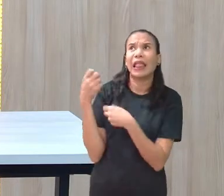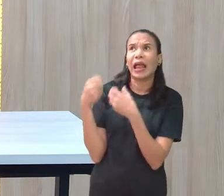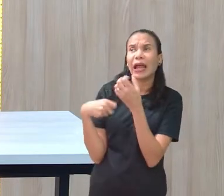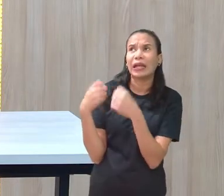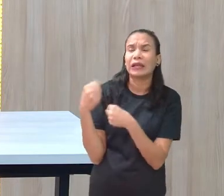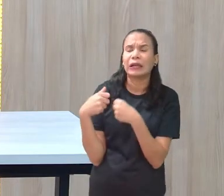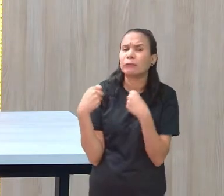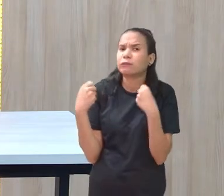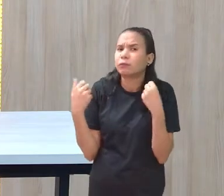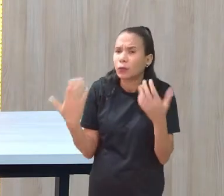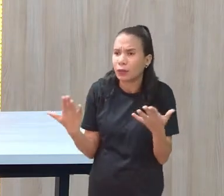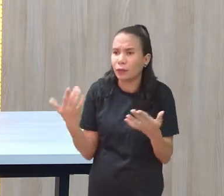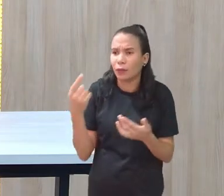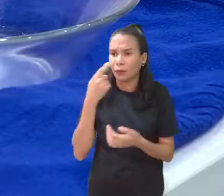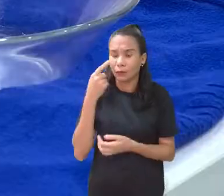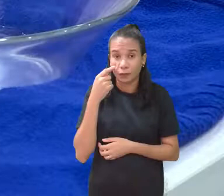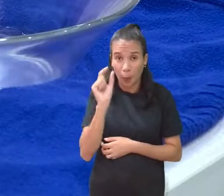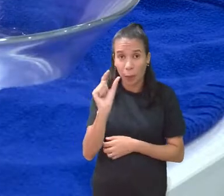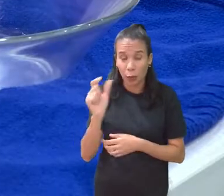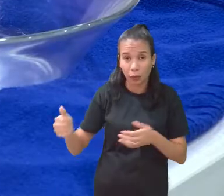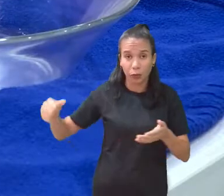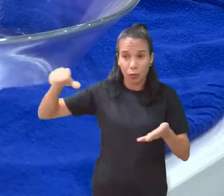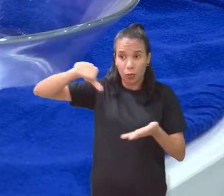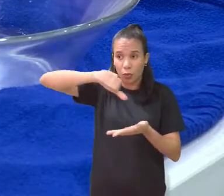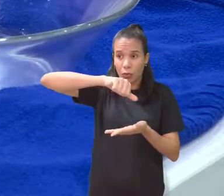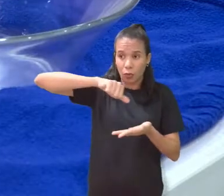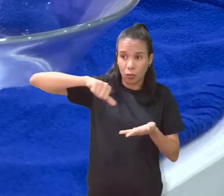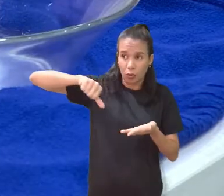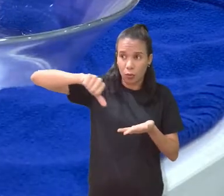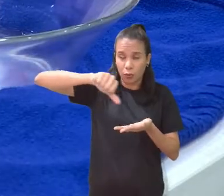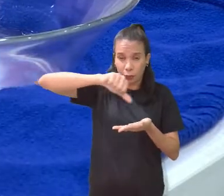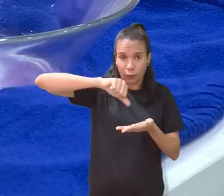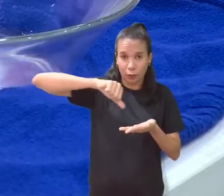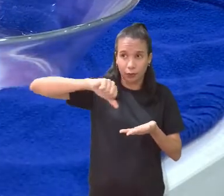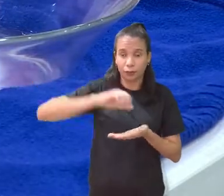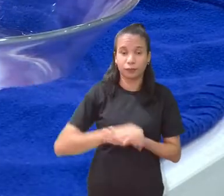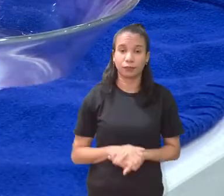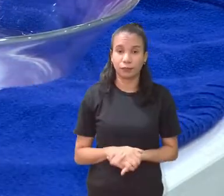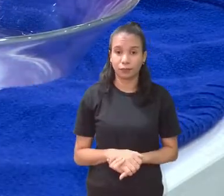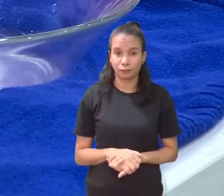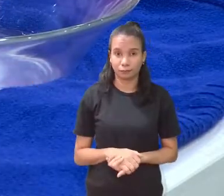prof? Vamos lá, vamos jogar um pouquinho desse leite aqui no prato.